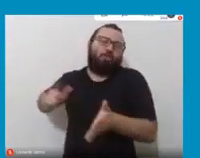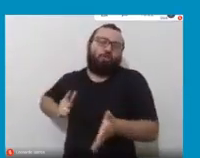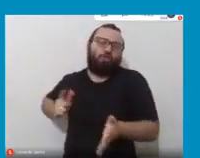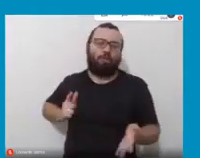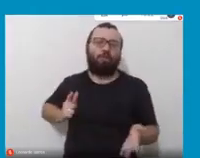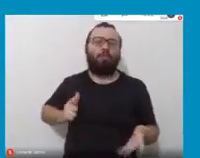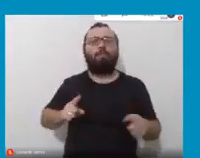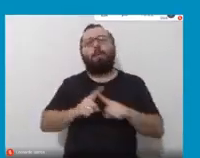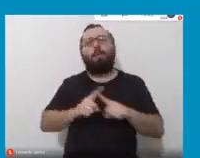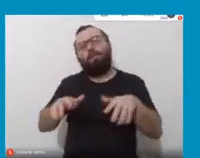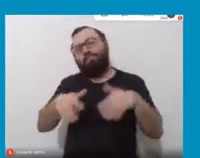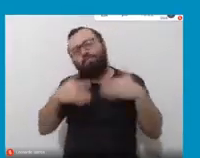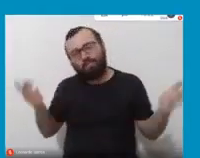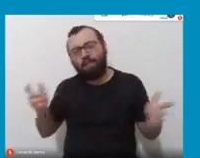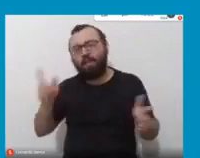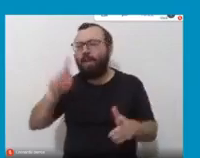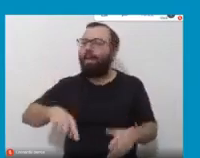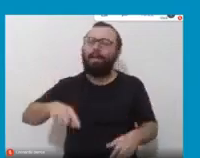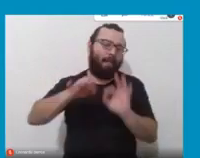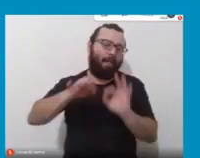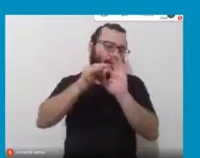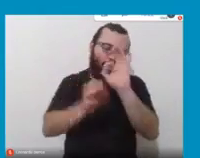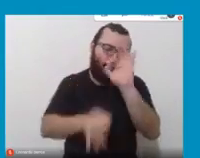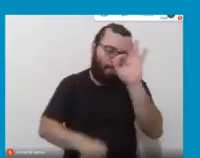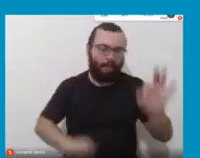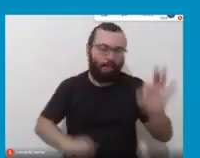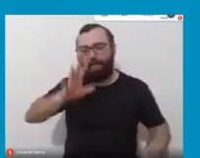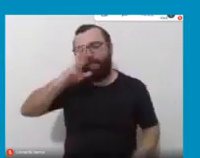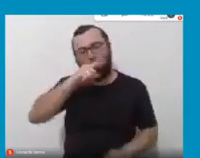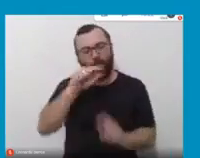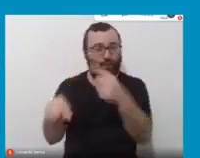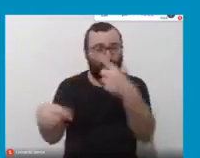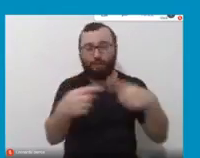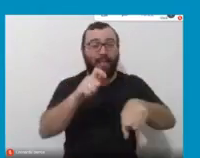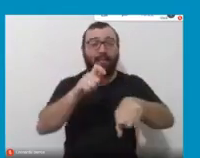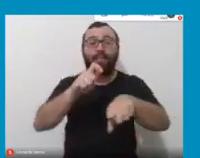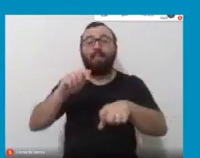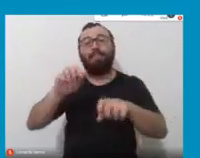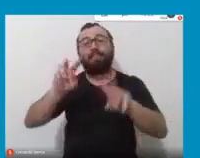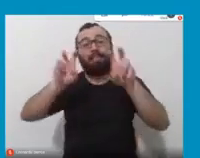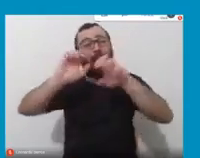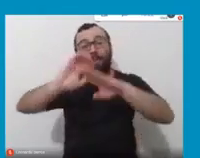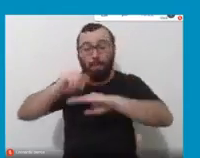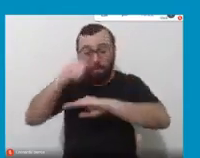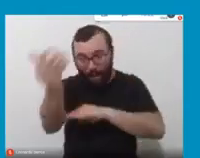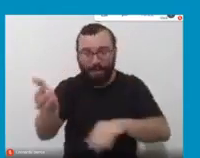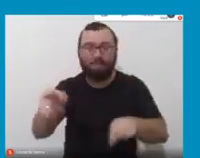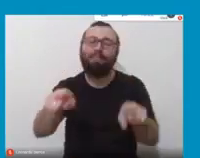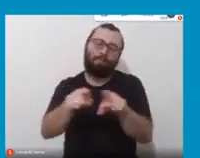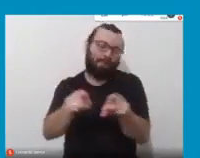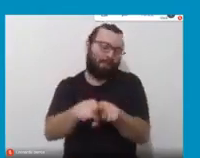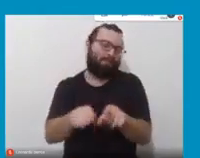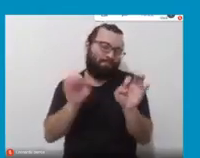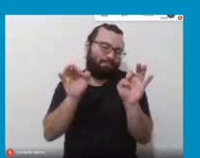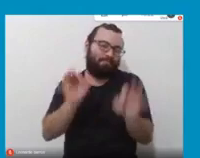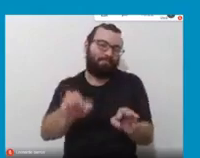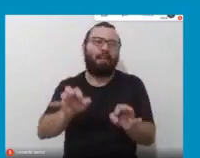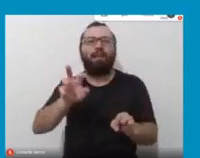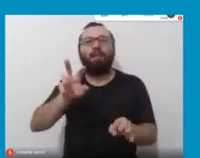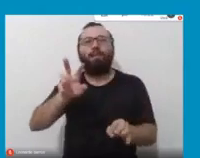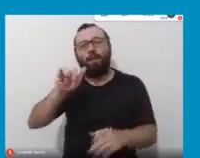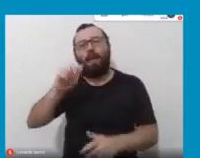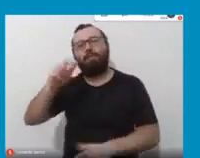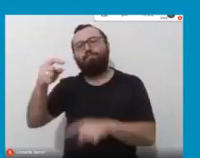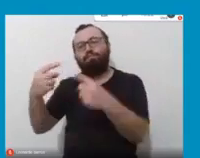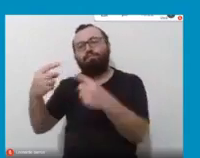enfim, essa é uma longa discussão que ultrapassa o nosso tema e que vai certamente ser tratada em